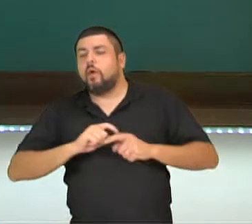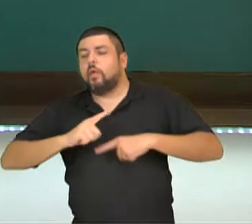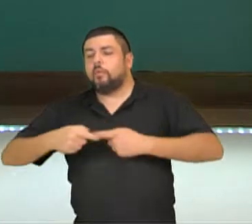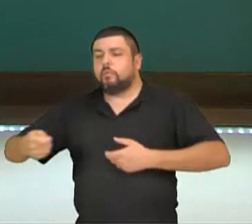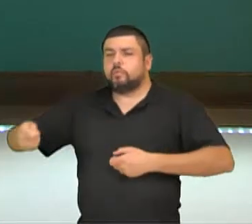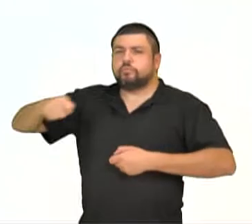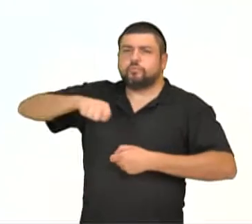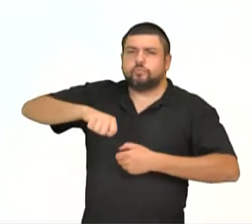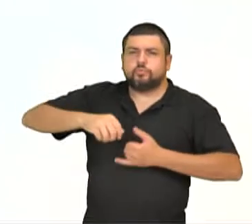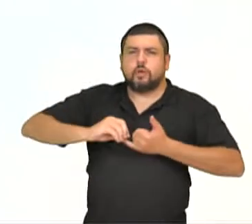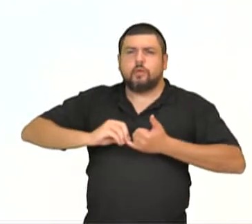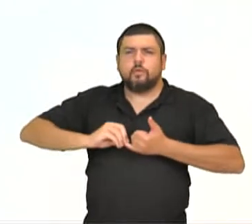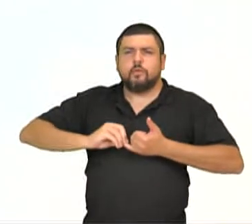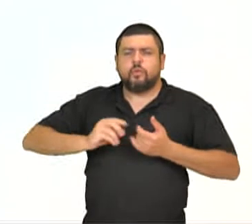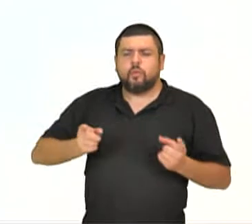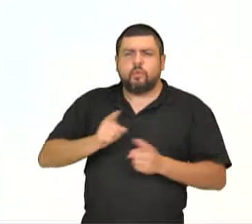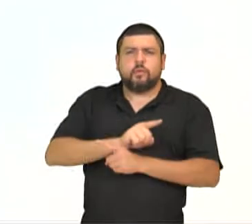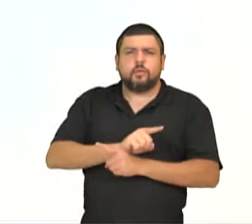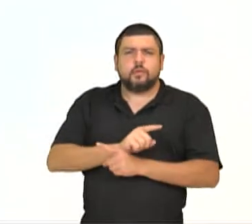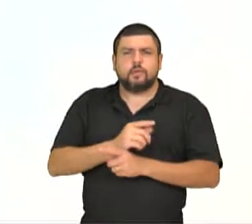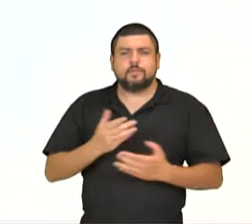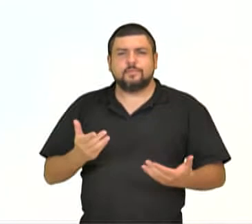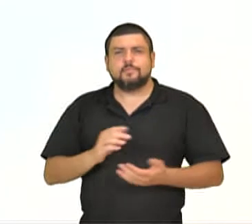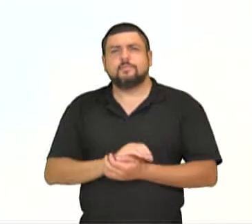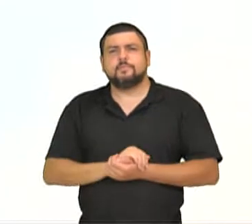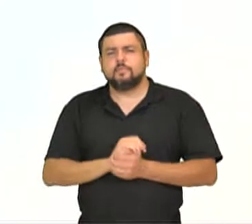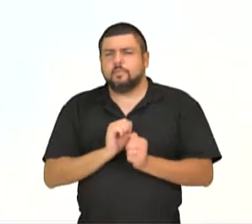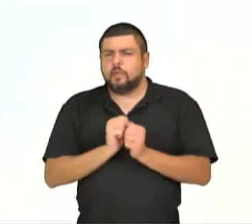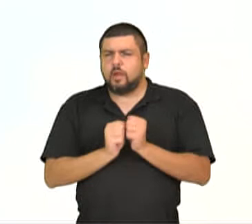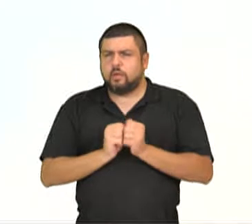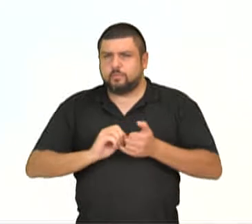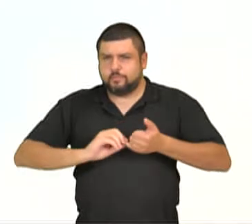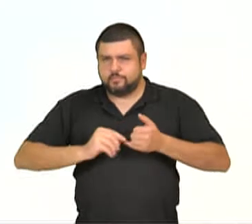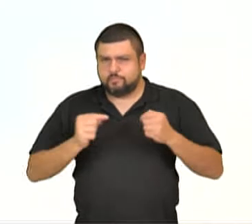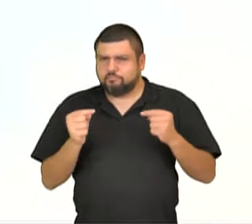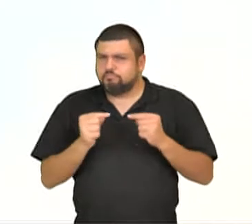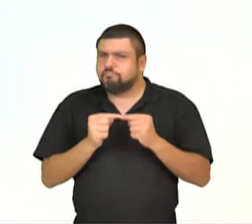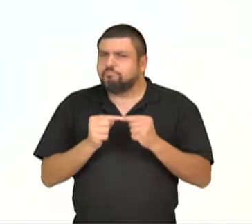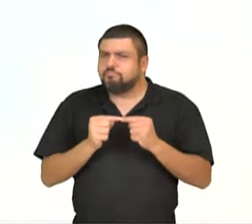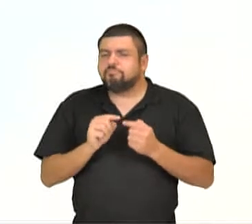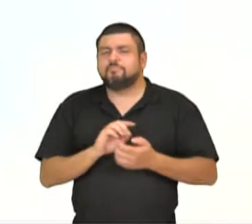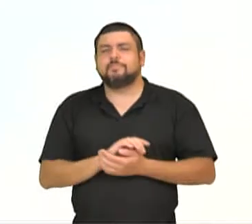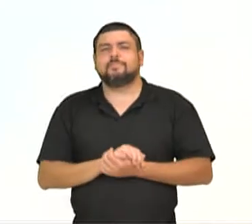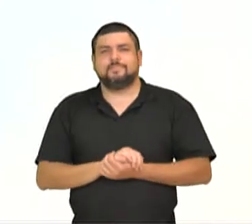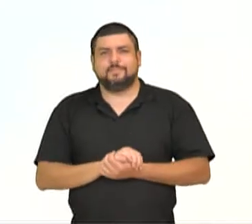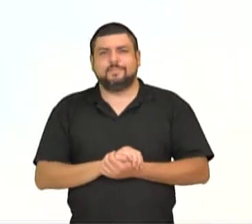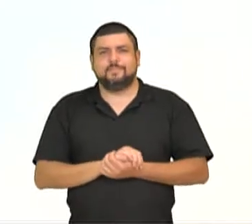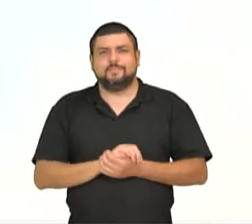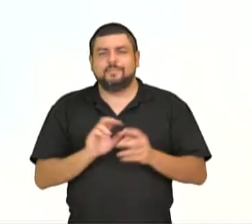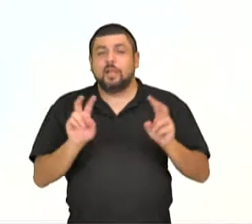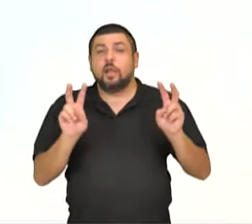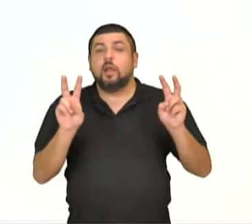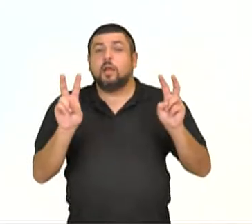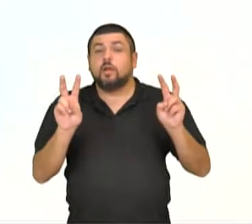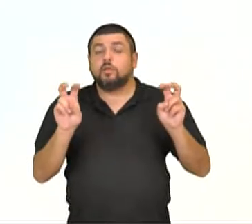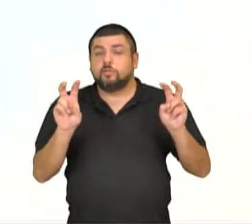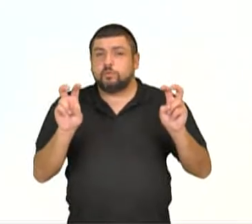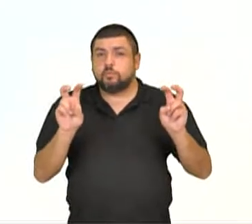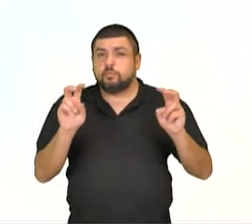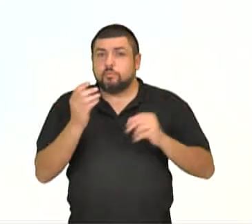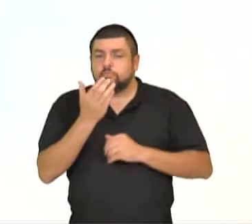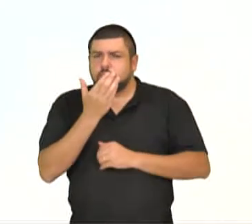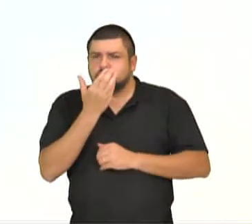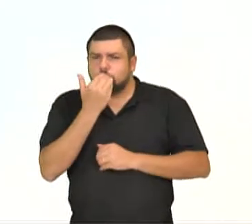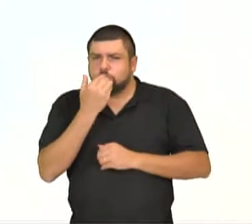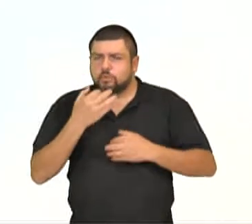diferentes. Arroz e feijão combinam? Quando o assunto é alimentação adequada e saudável,